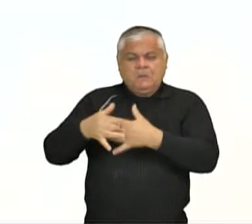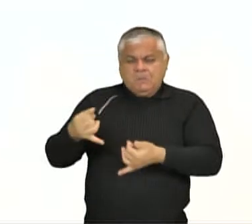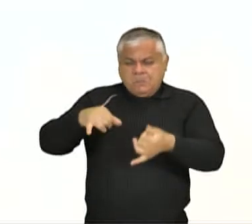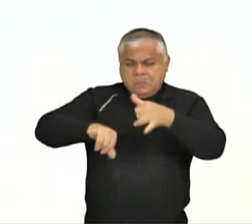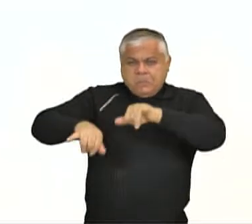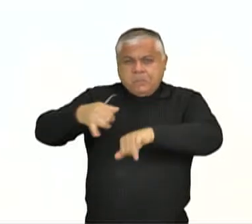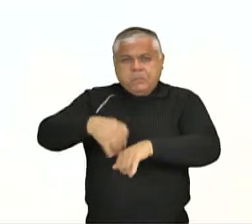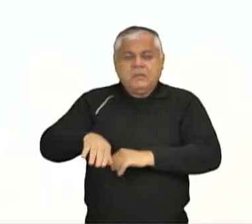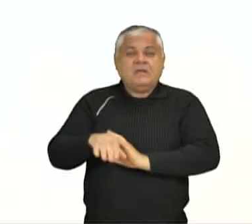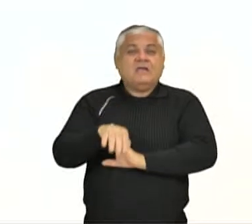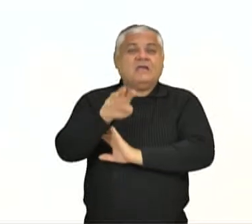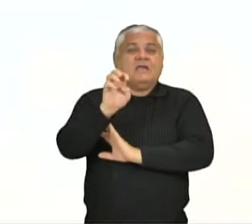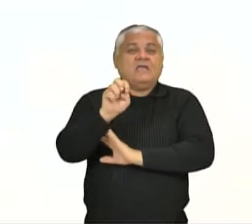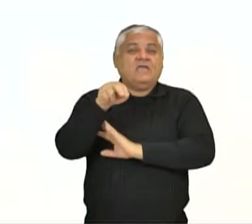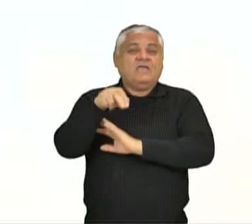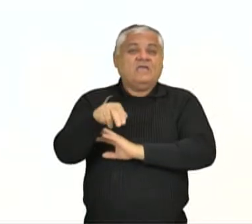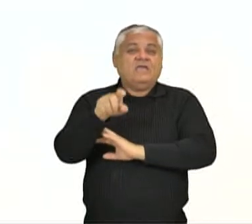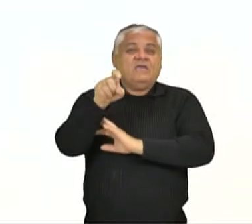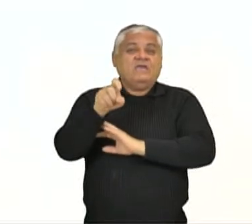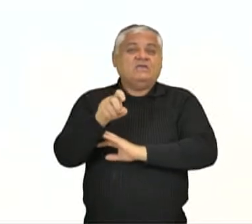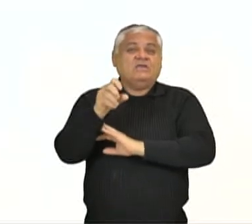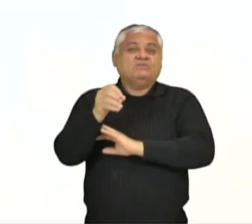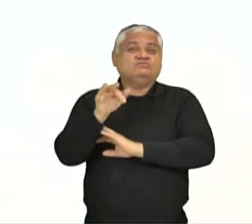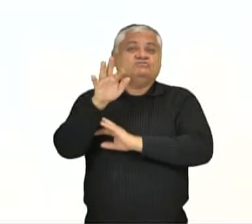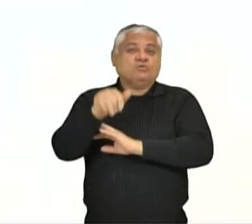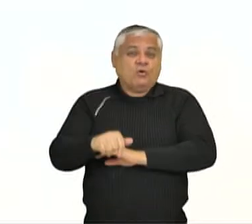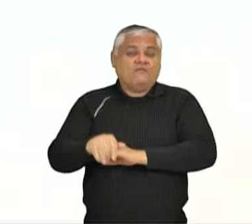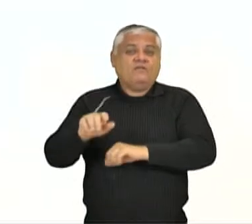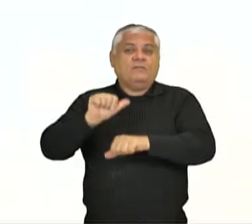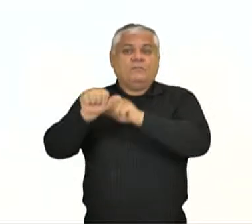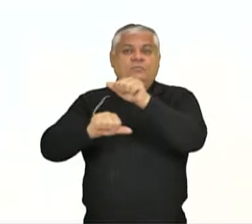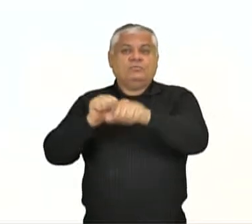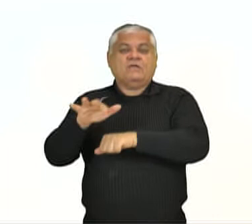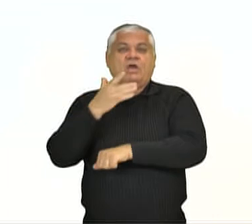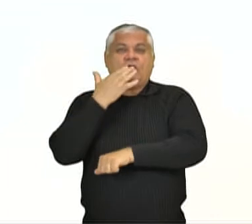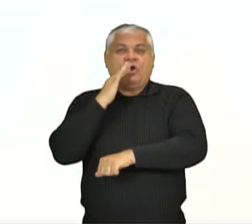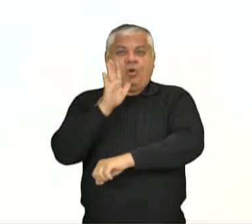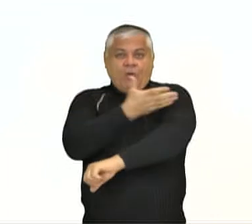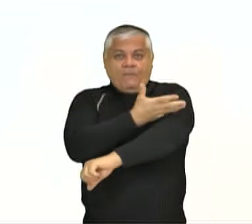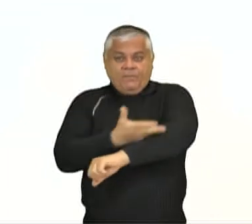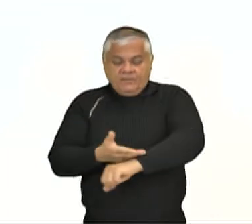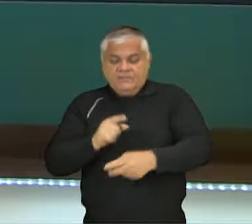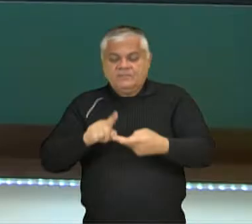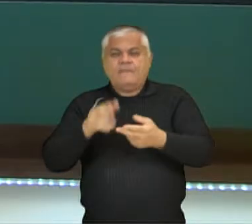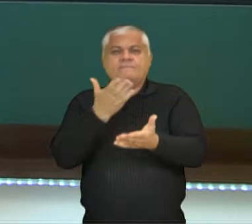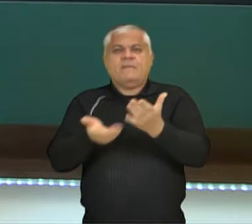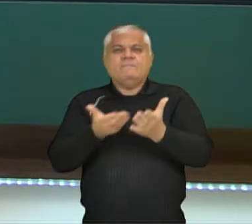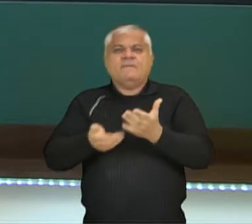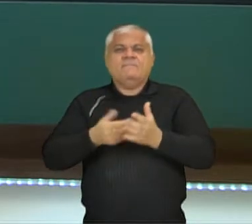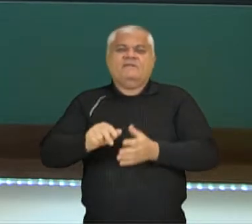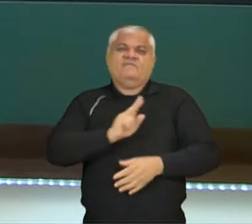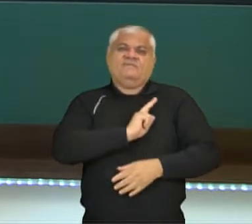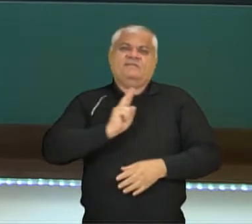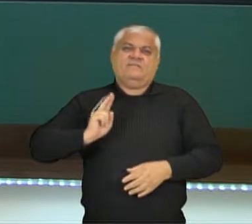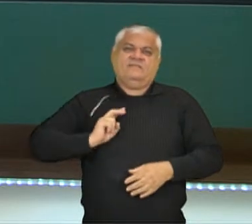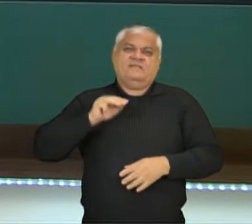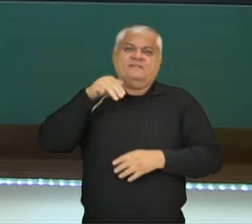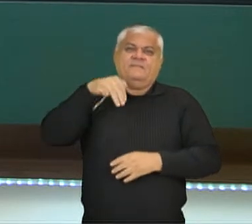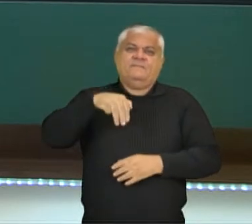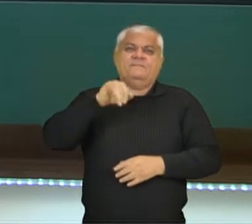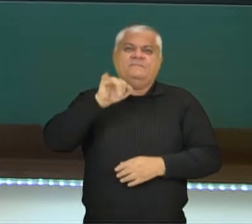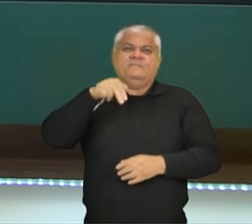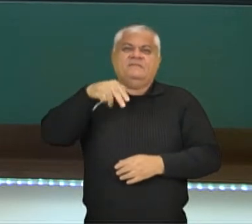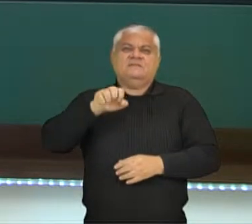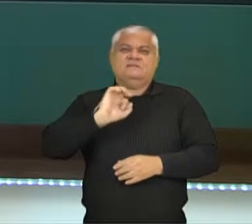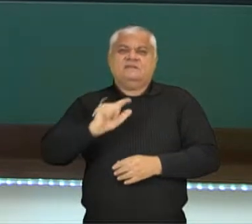aditivos químicos para o seu embranquecimento. Além disso, perde vitaminas e minerais. Ou